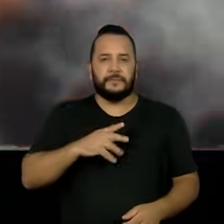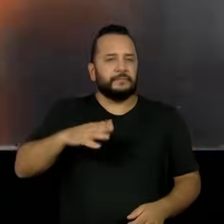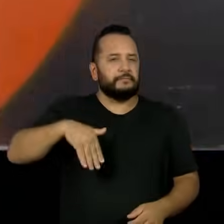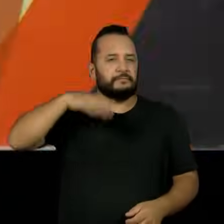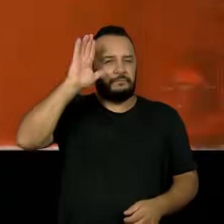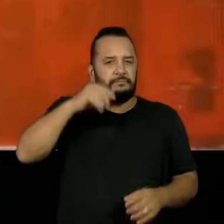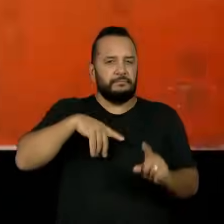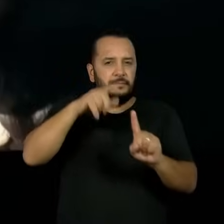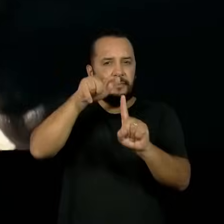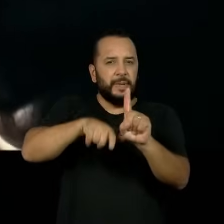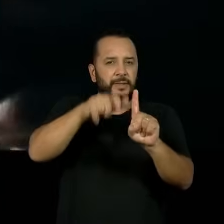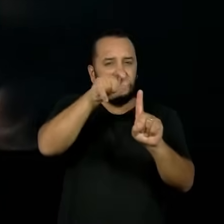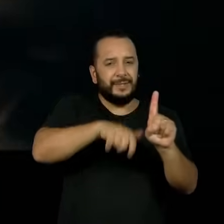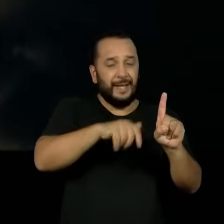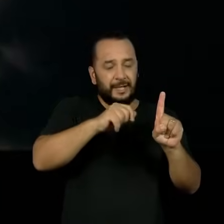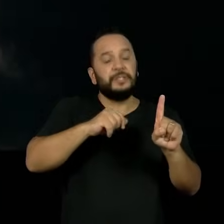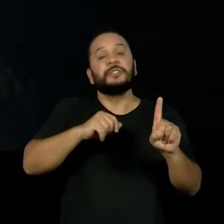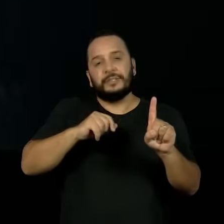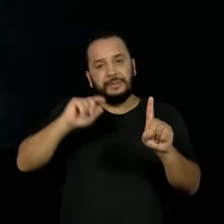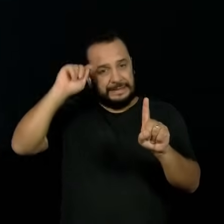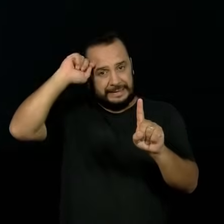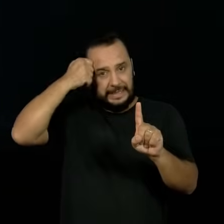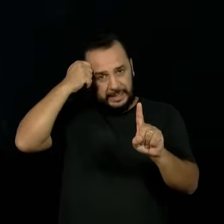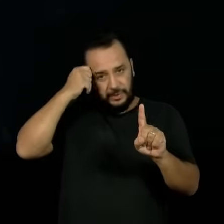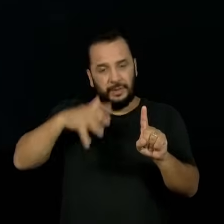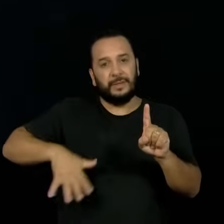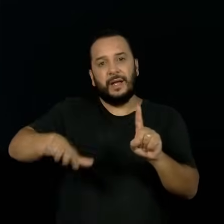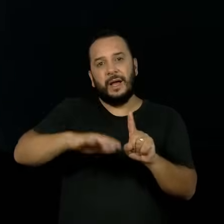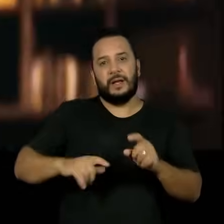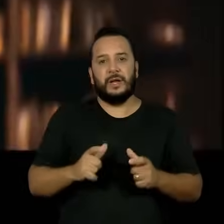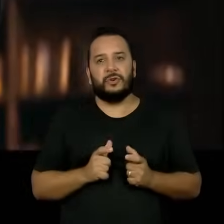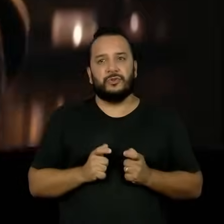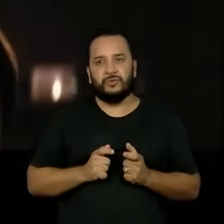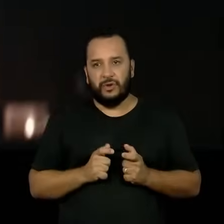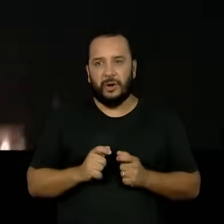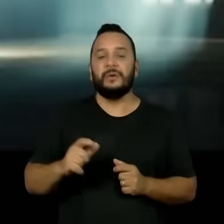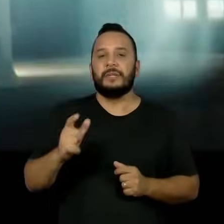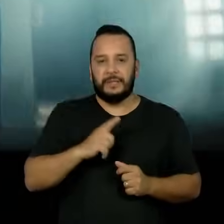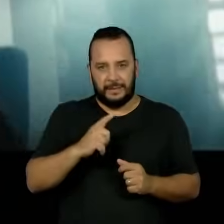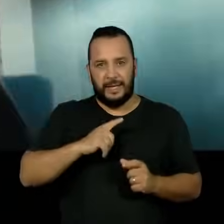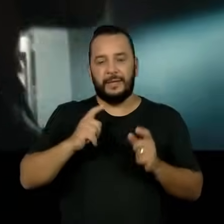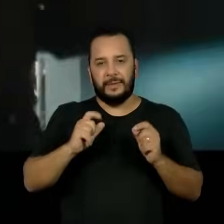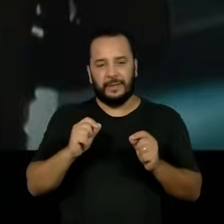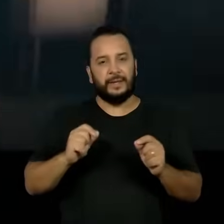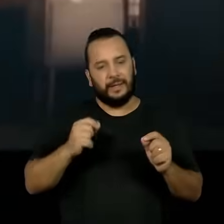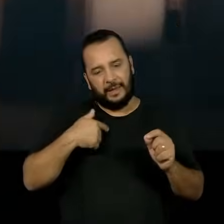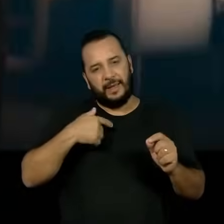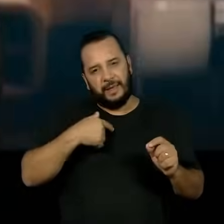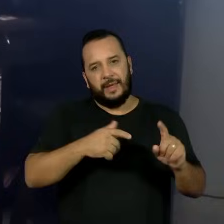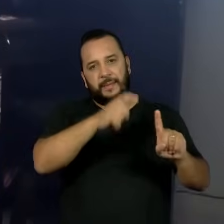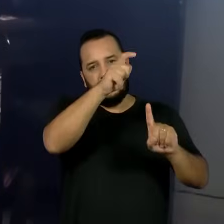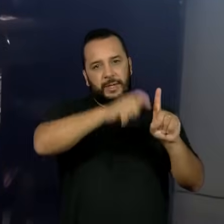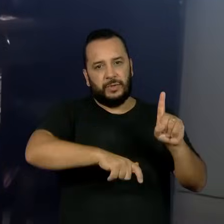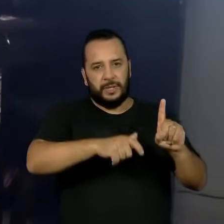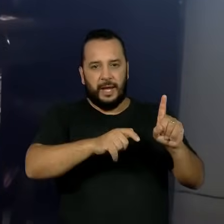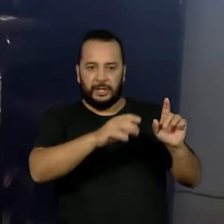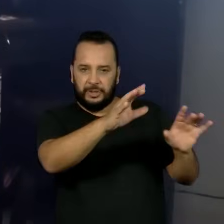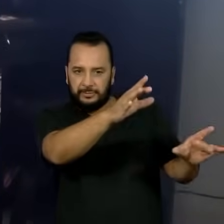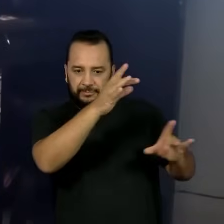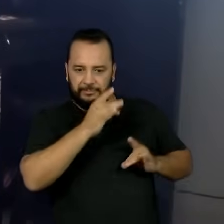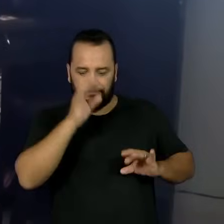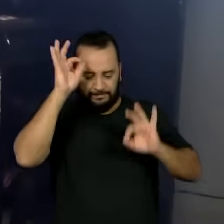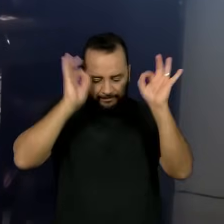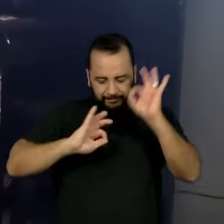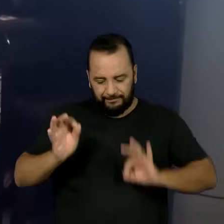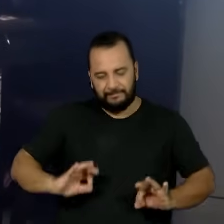negros você inserir no mundo dos jogos, mais cosplayers negros vão poder interpretar eles em eventos e mais